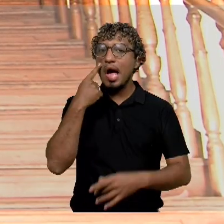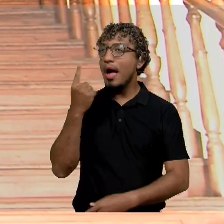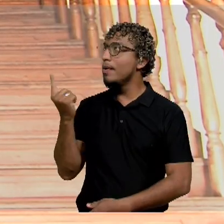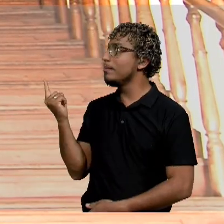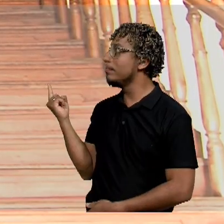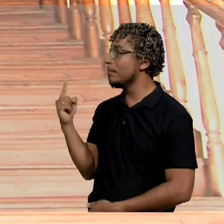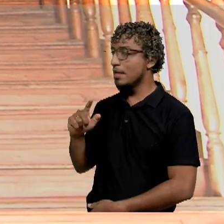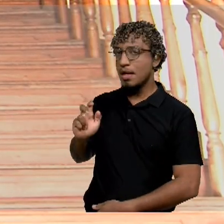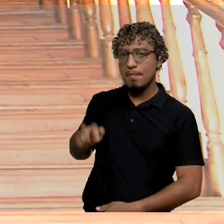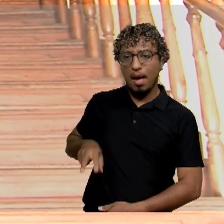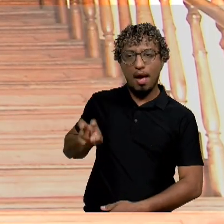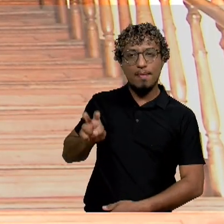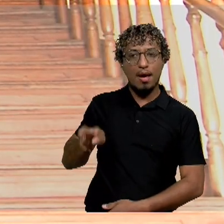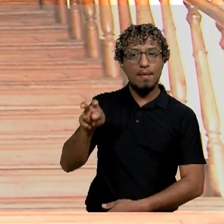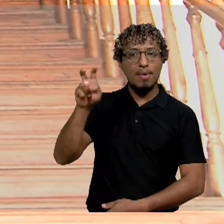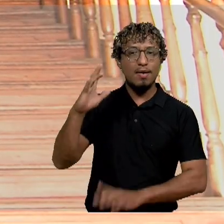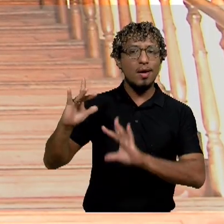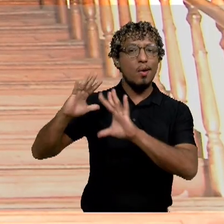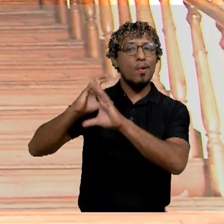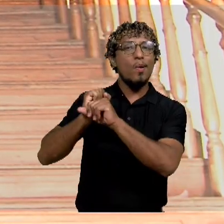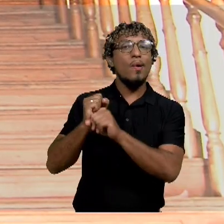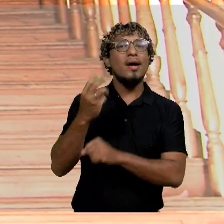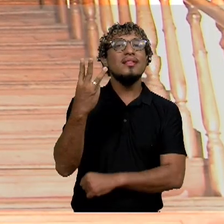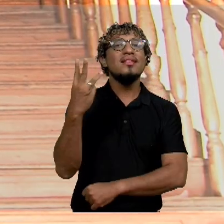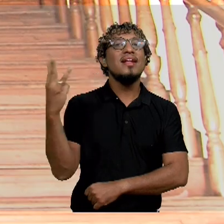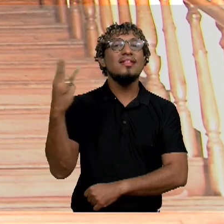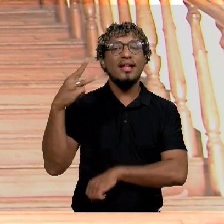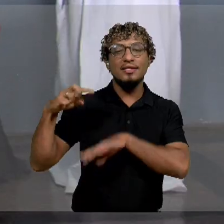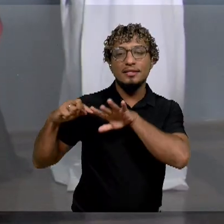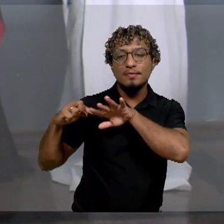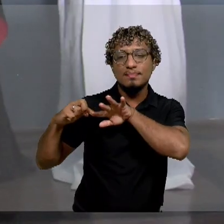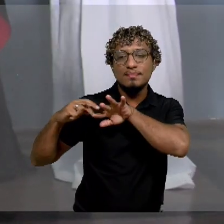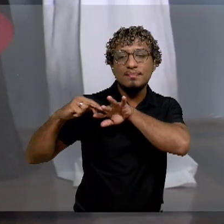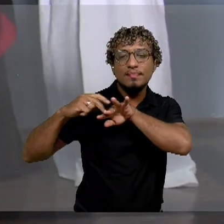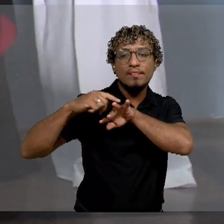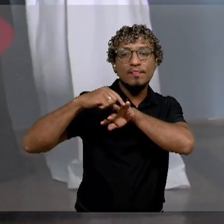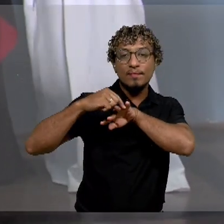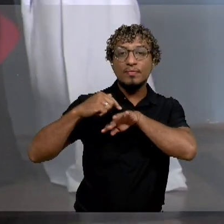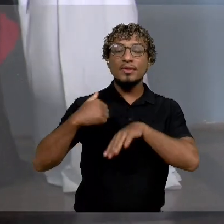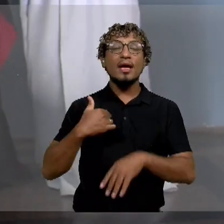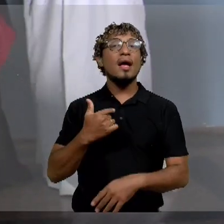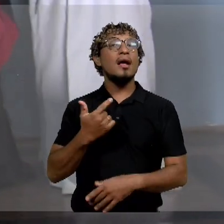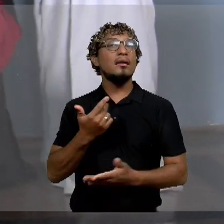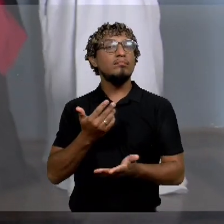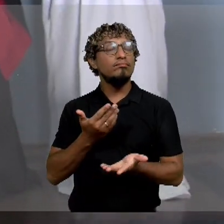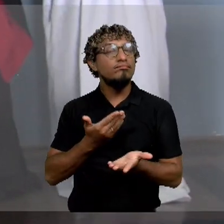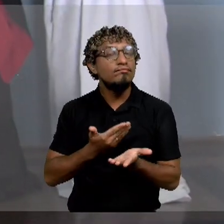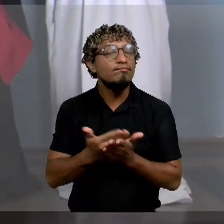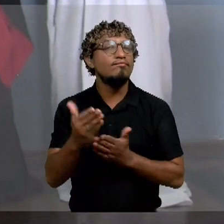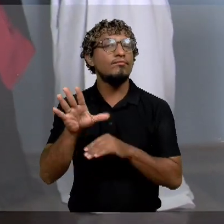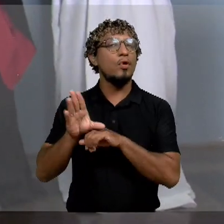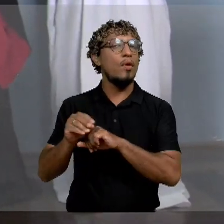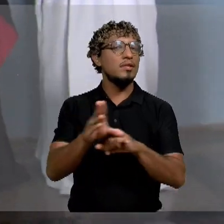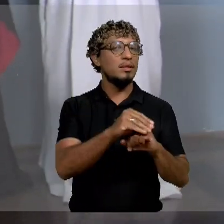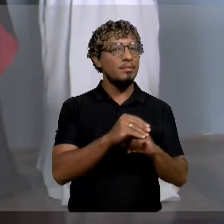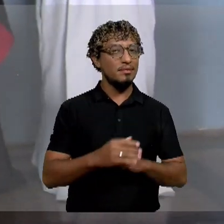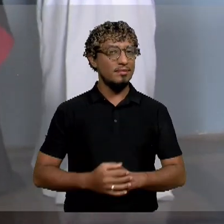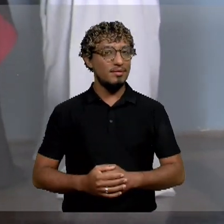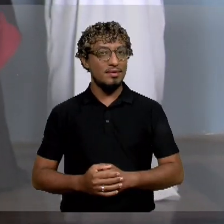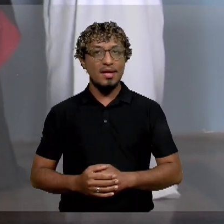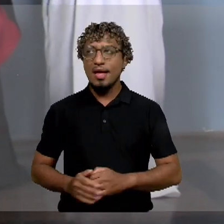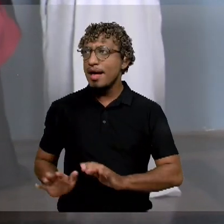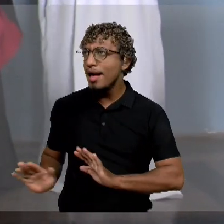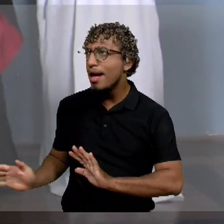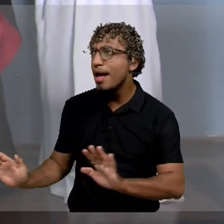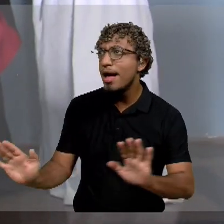33 degraus, subindo em direção à diversão e ao conhecimento. Senhoras e senhores, boa tarde.